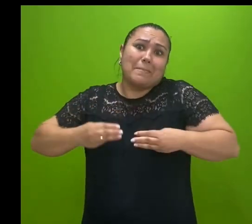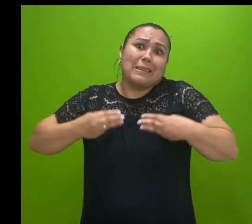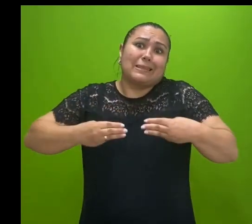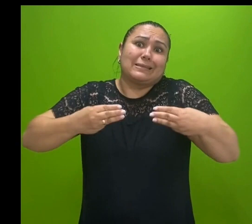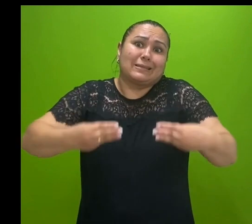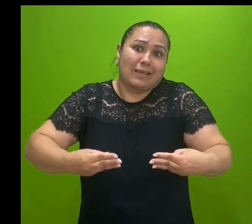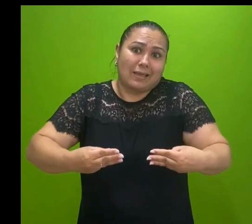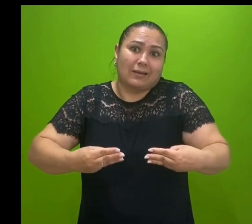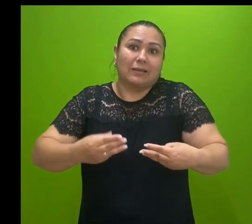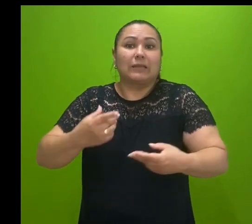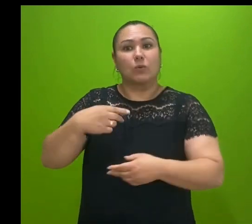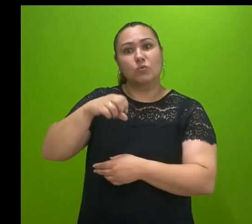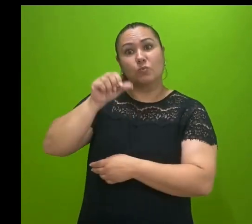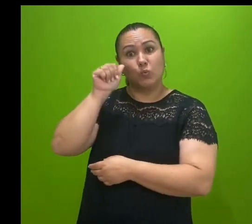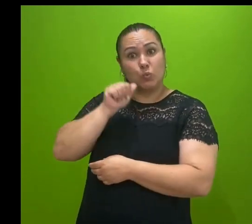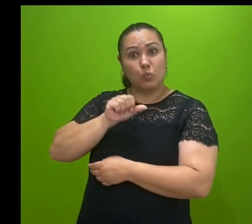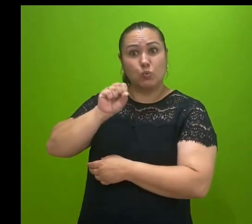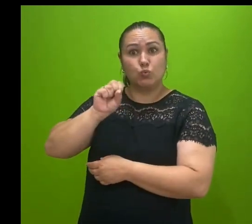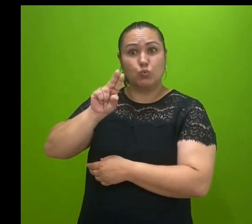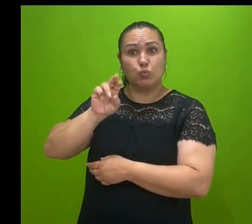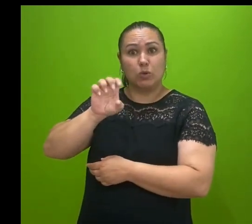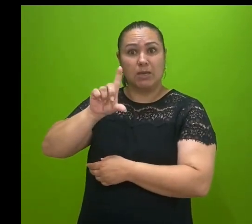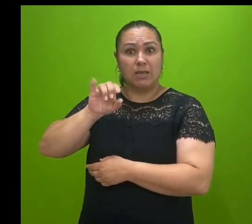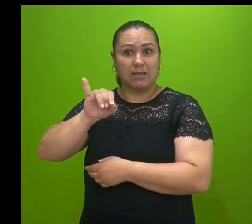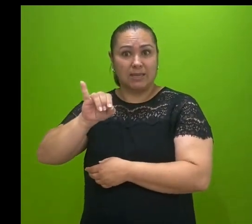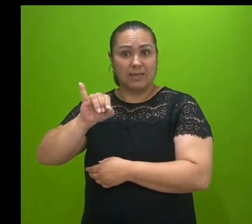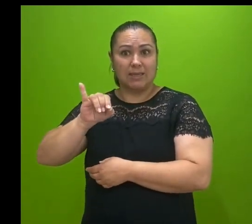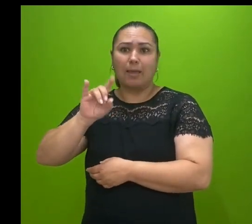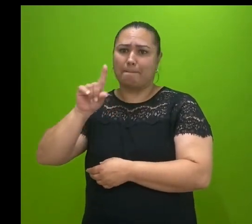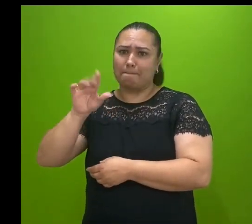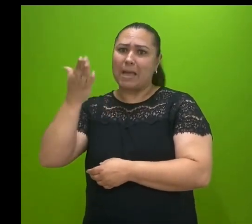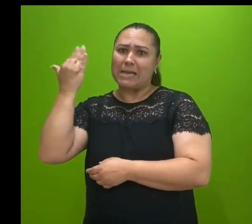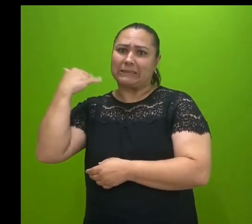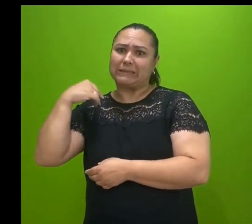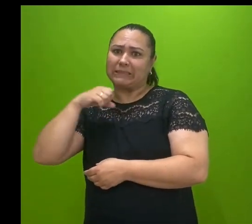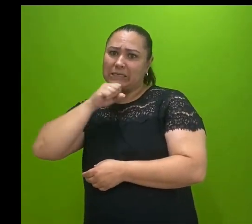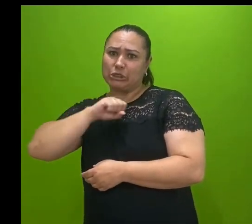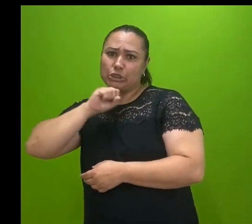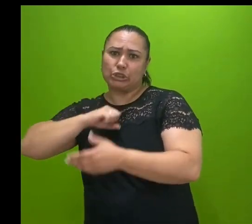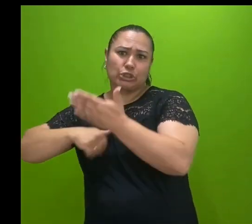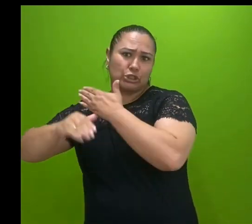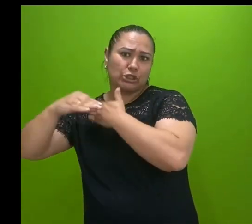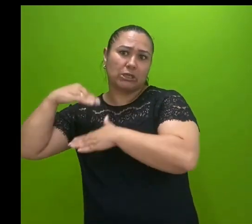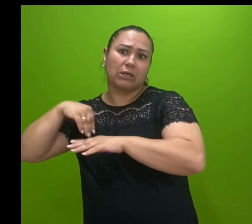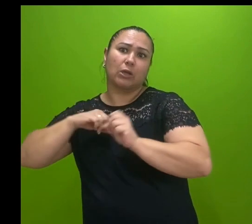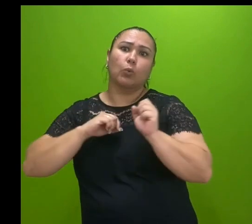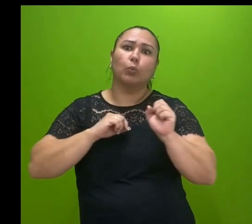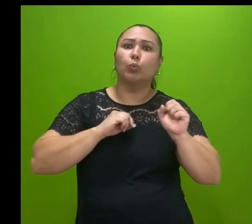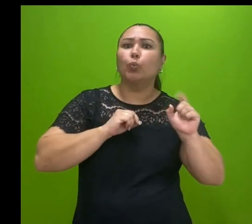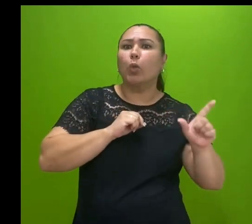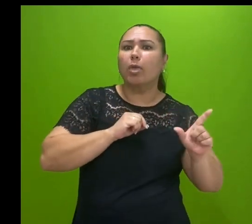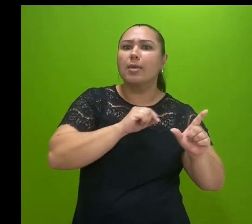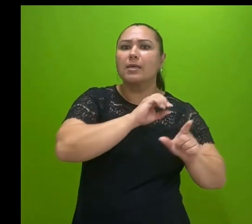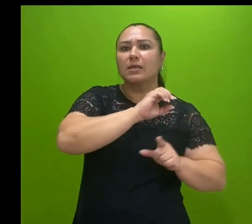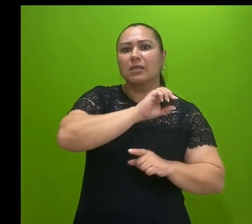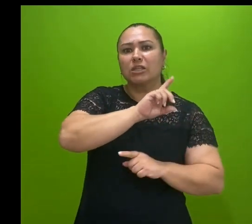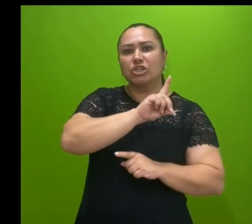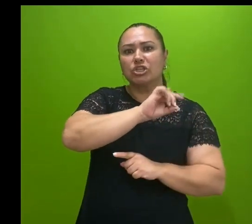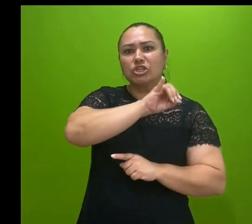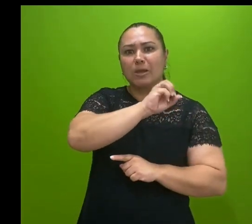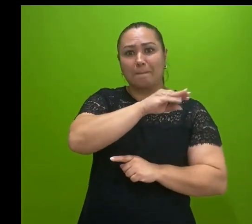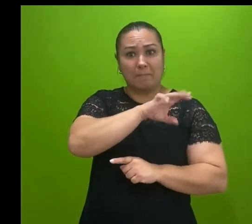teve. Então, a Sueli Carneiro é uma ativista mais antiga do que a Djamila e que também nos